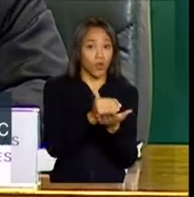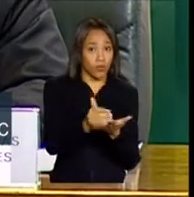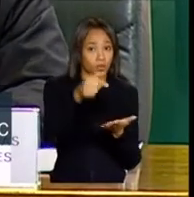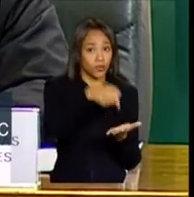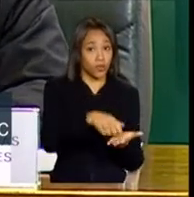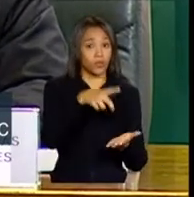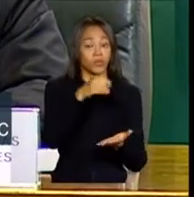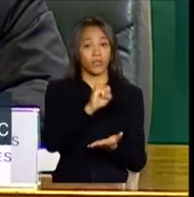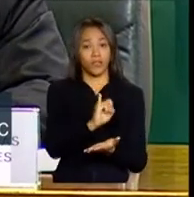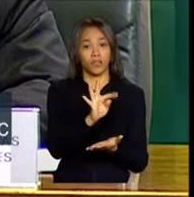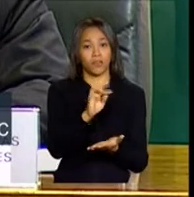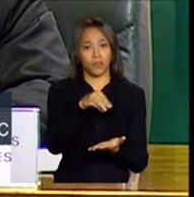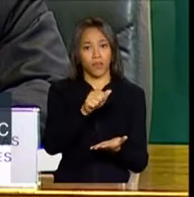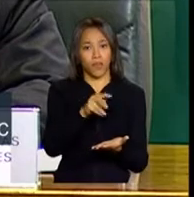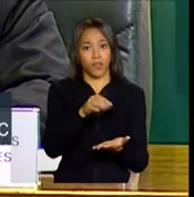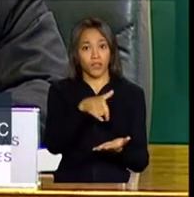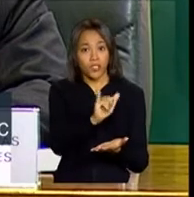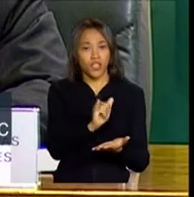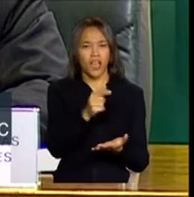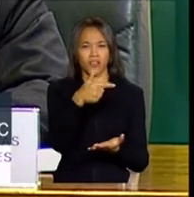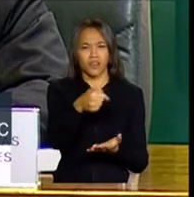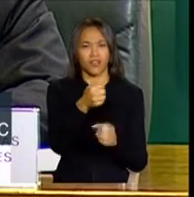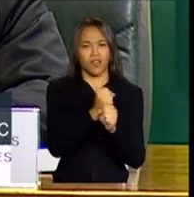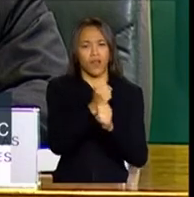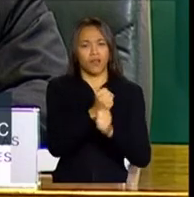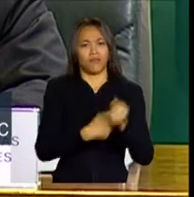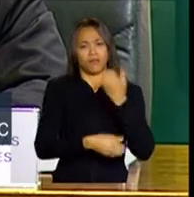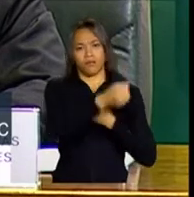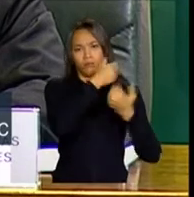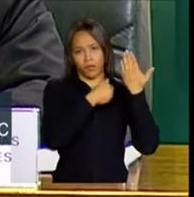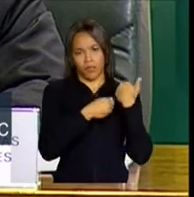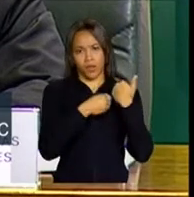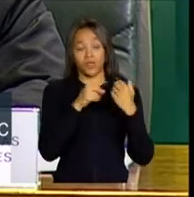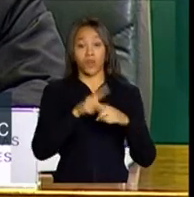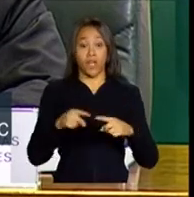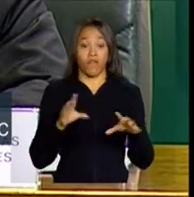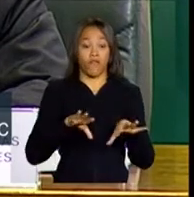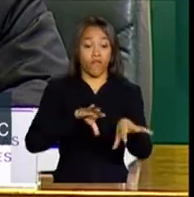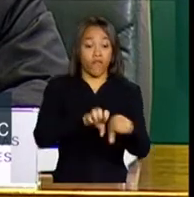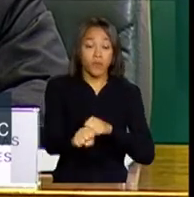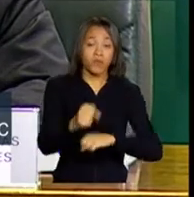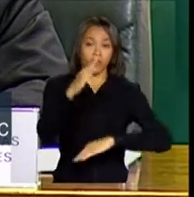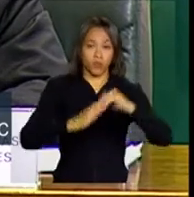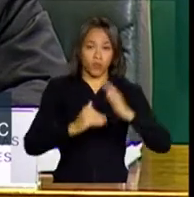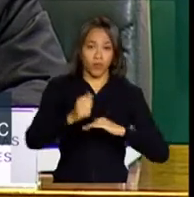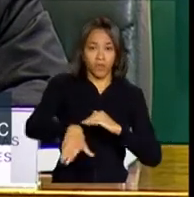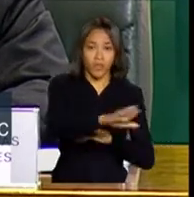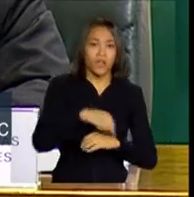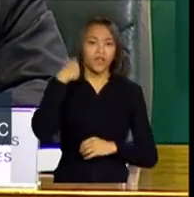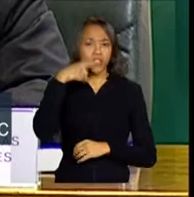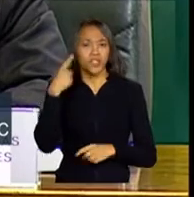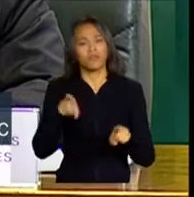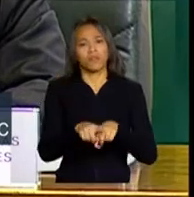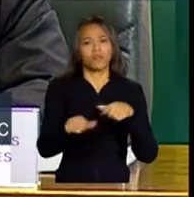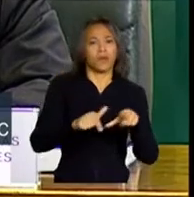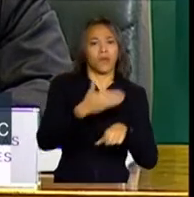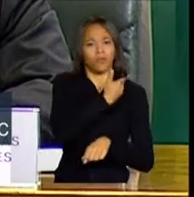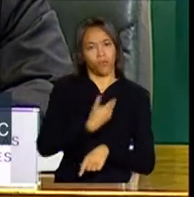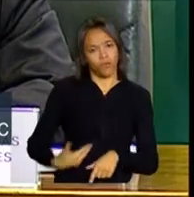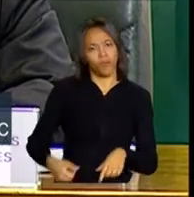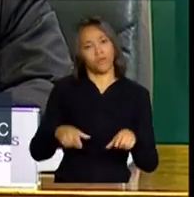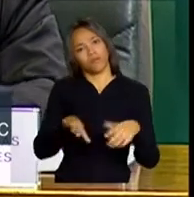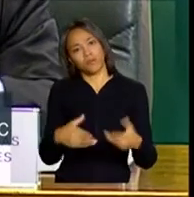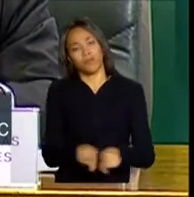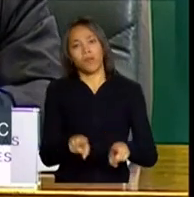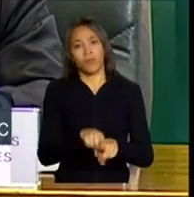há sete anos atrás em favor da formação no Brasil de profissionais do direito tanto no setor público como no privado